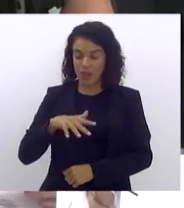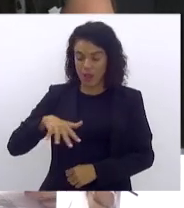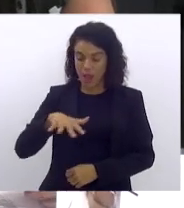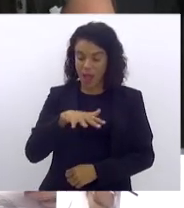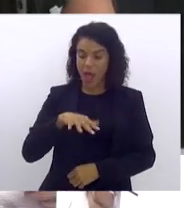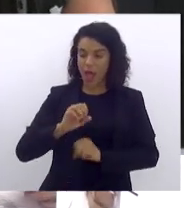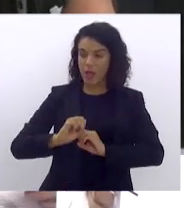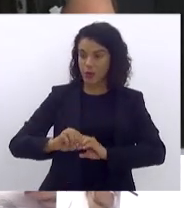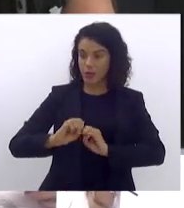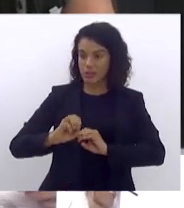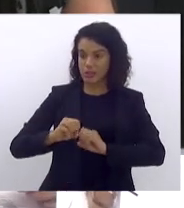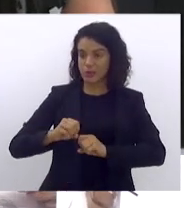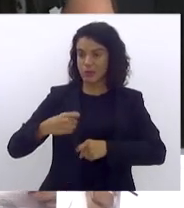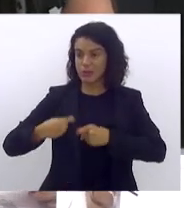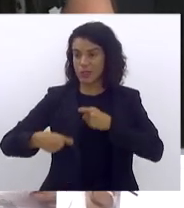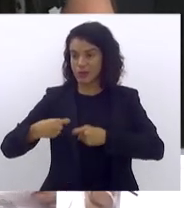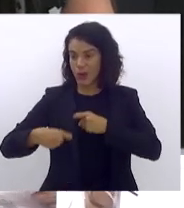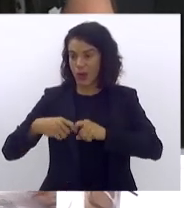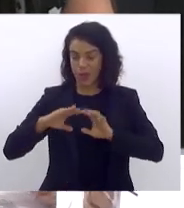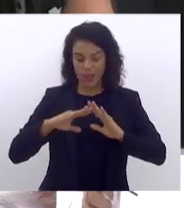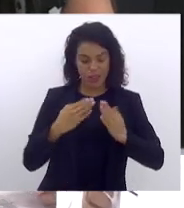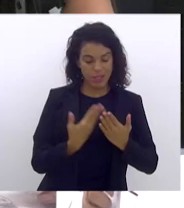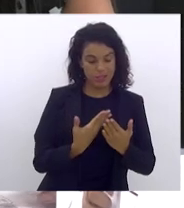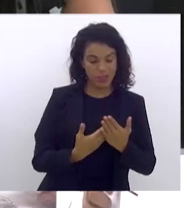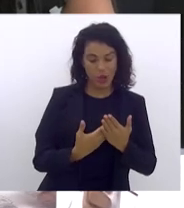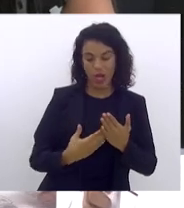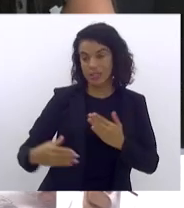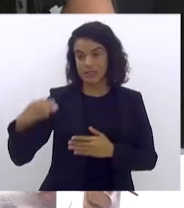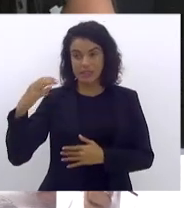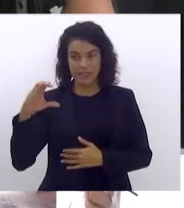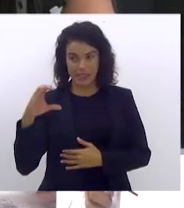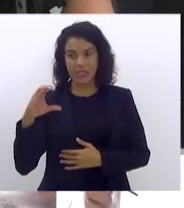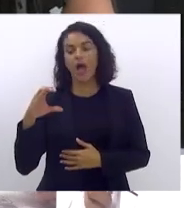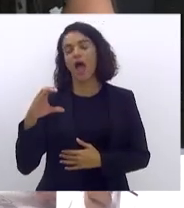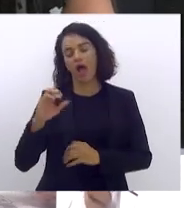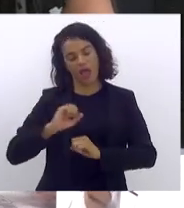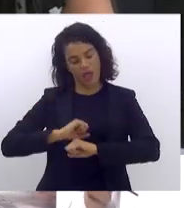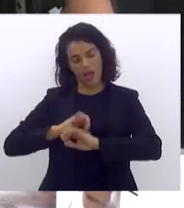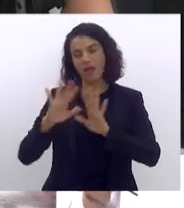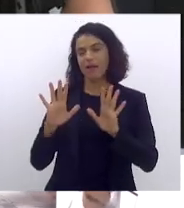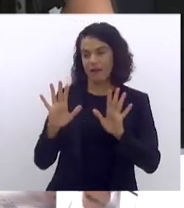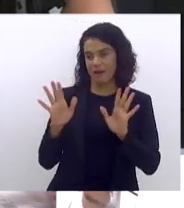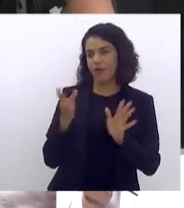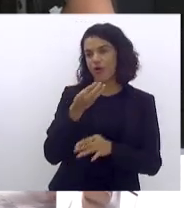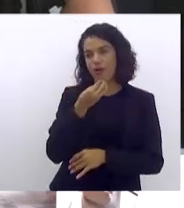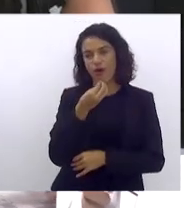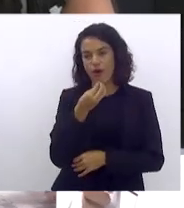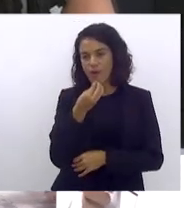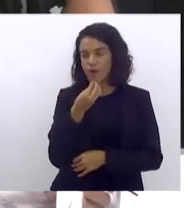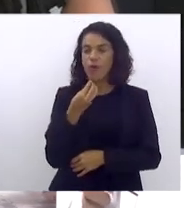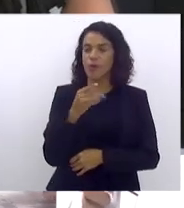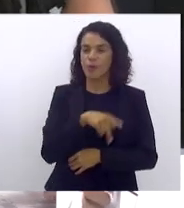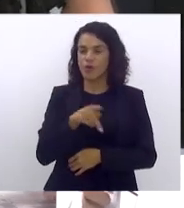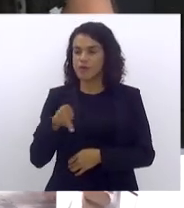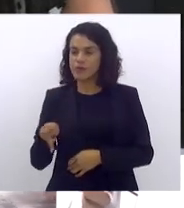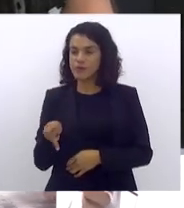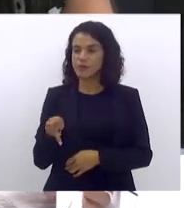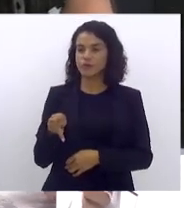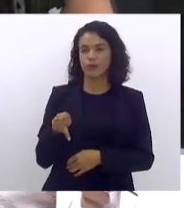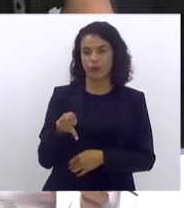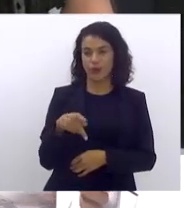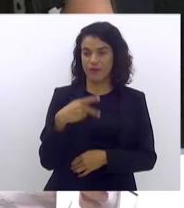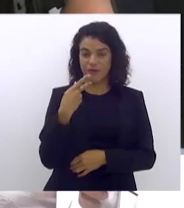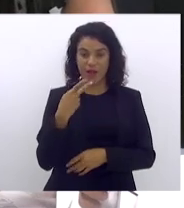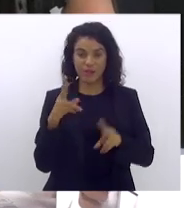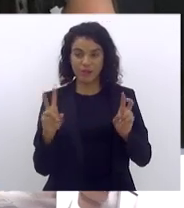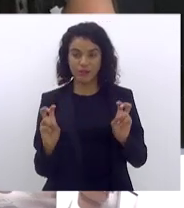sexual, né, nas escolas, quando a gente fala da ciência. Então, isso tem que deixar muito claro. Né? Os professores, quando a gente